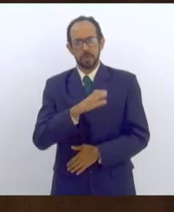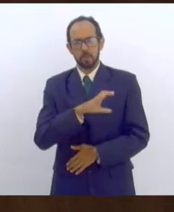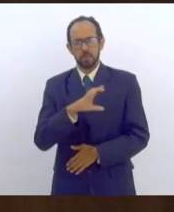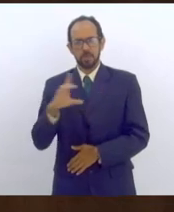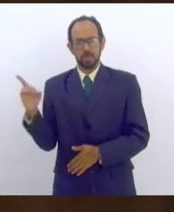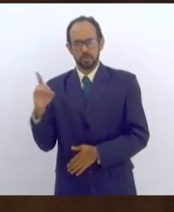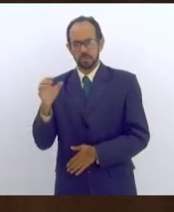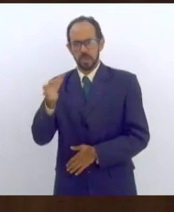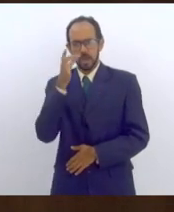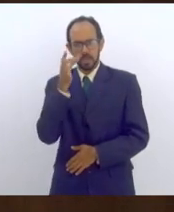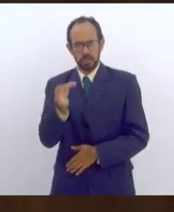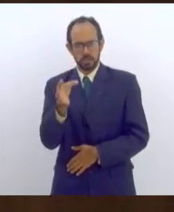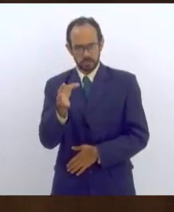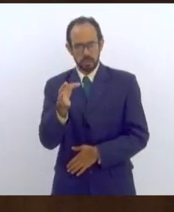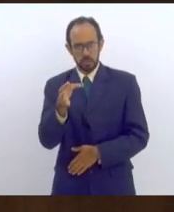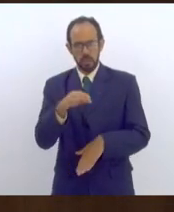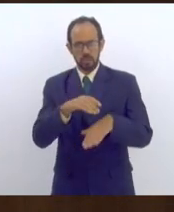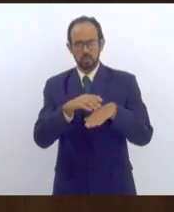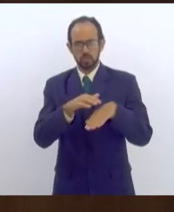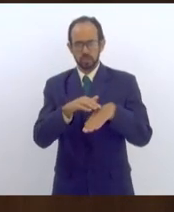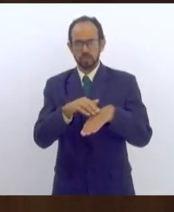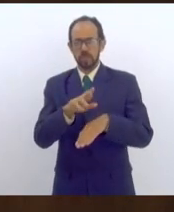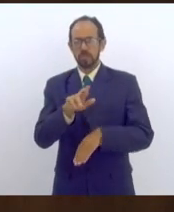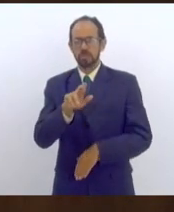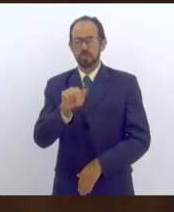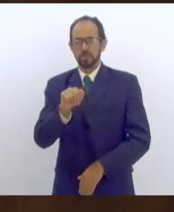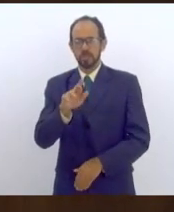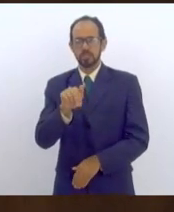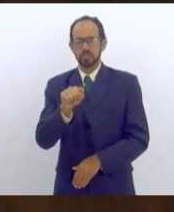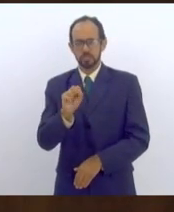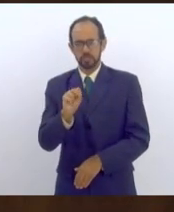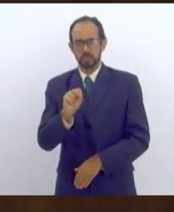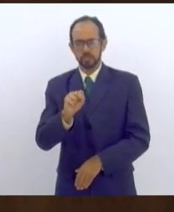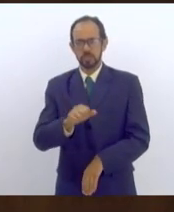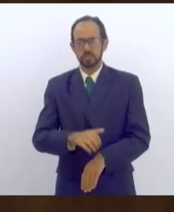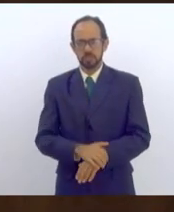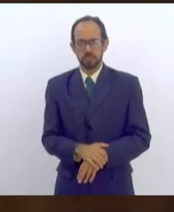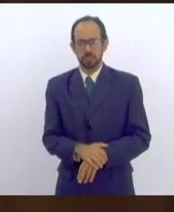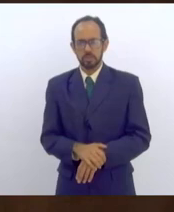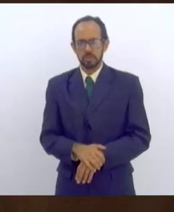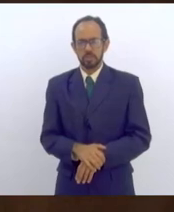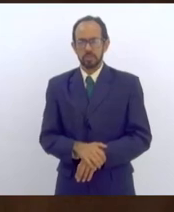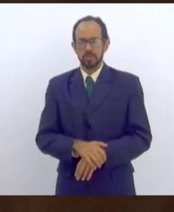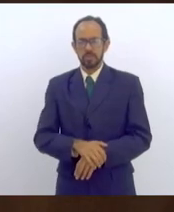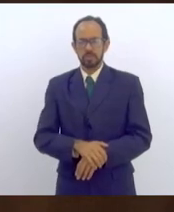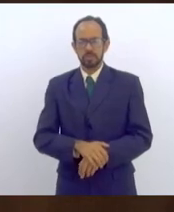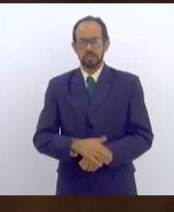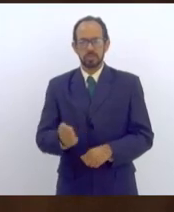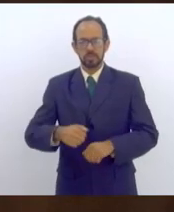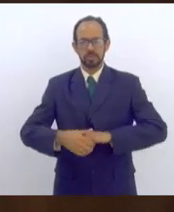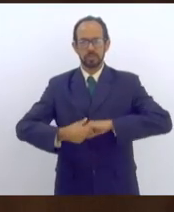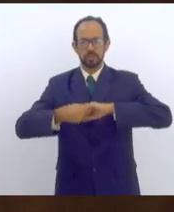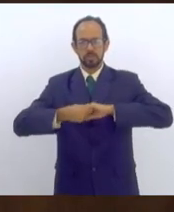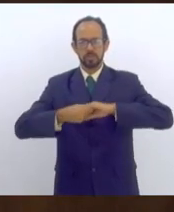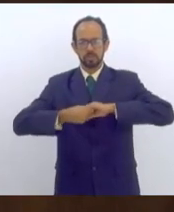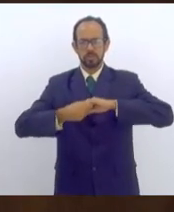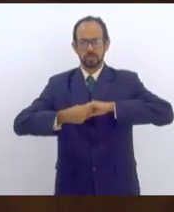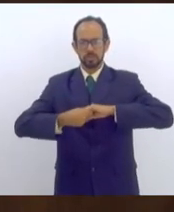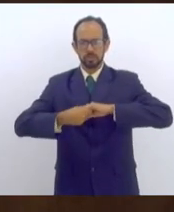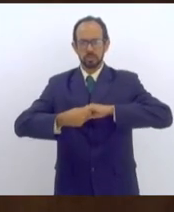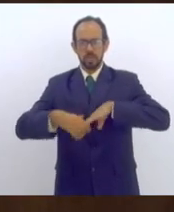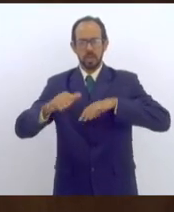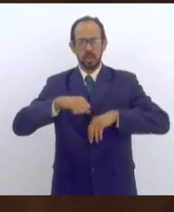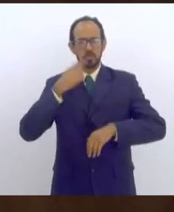em atenção às pessoas com doenças raras. Eu quero aqui fazer uma saudação muito especial ao ex-deputado